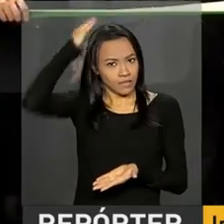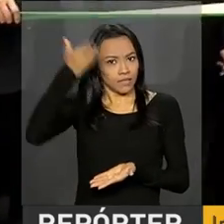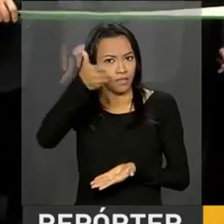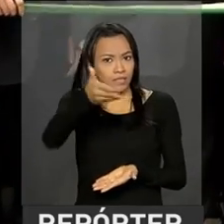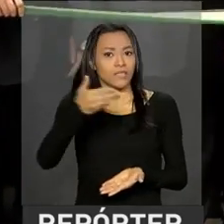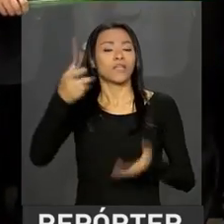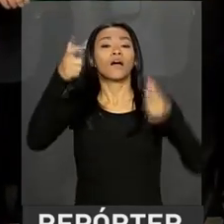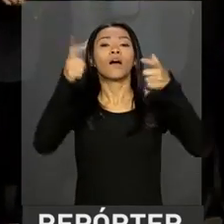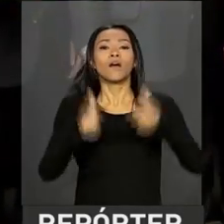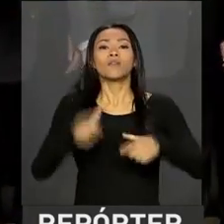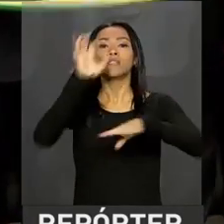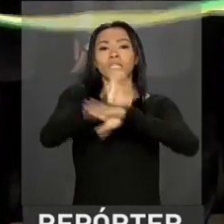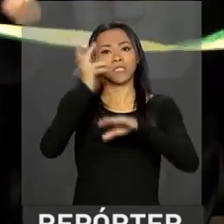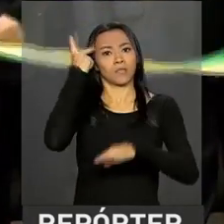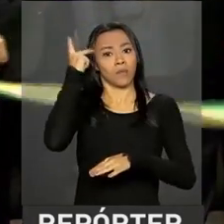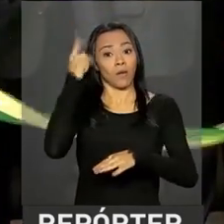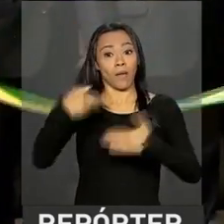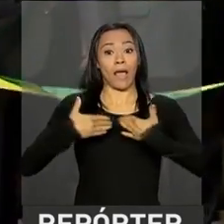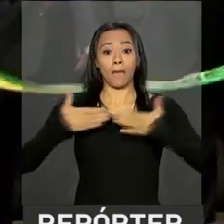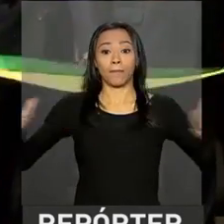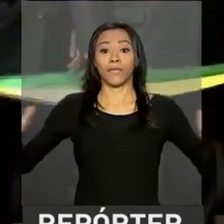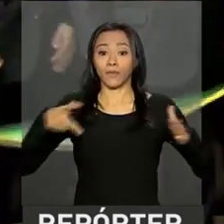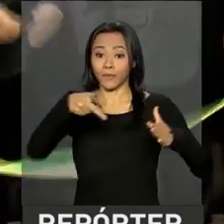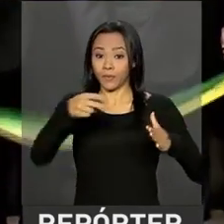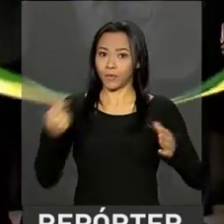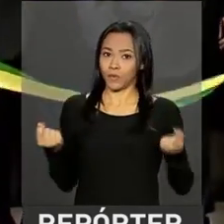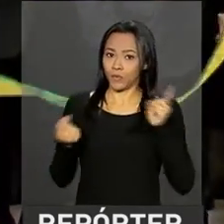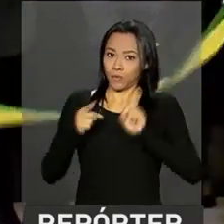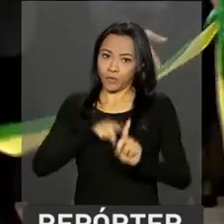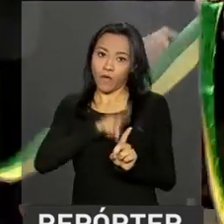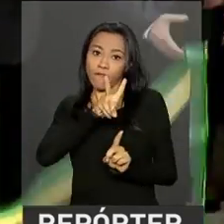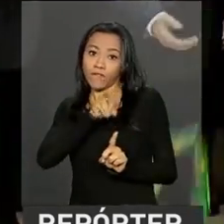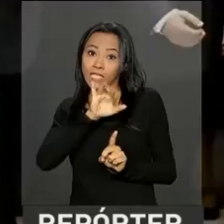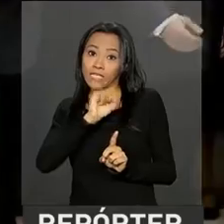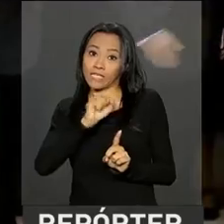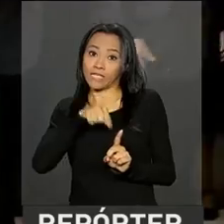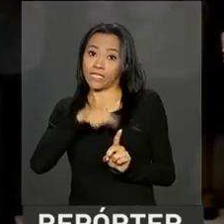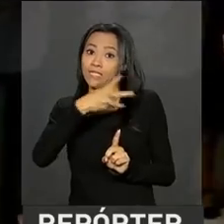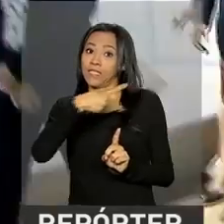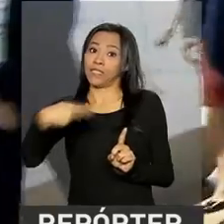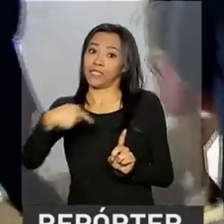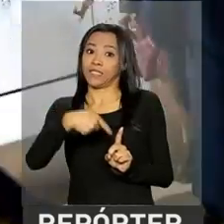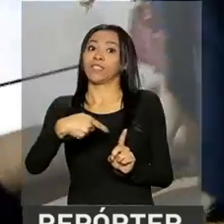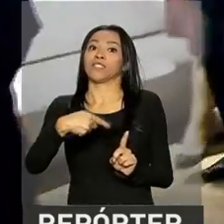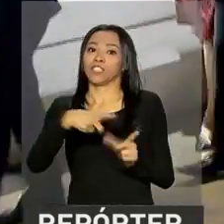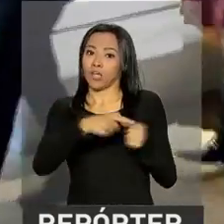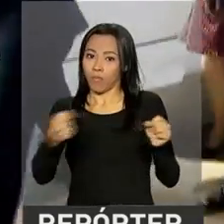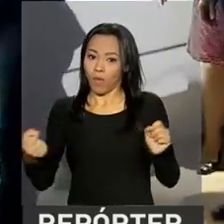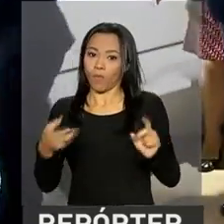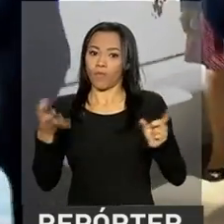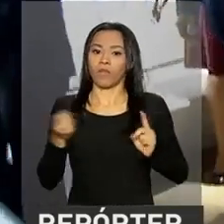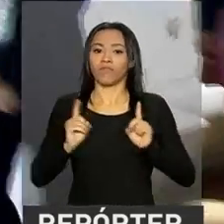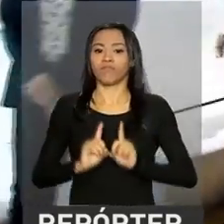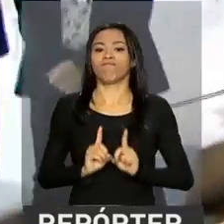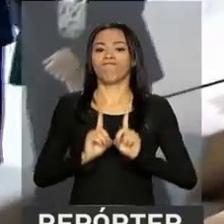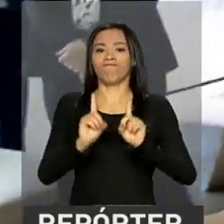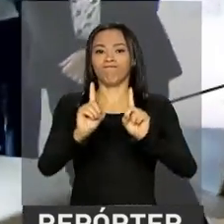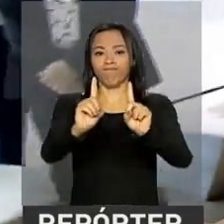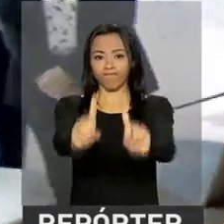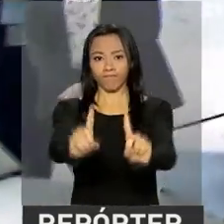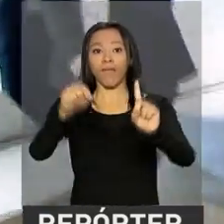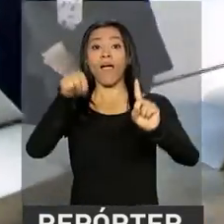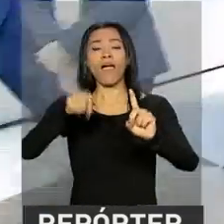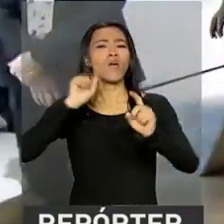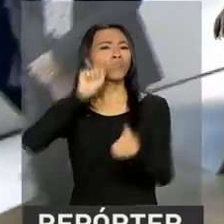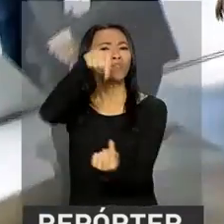paulo o presidente michel temer abriu a casa ao lado do vice primeiro ministro japonês taro aso a japan house é um centro criado para